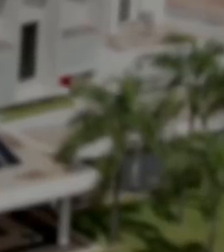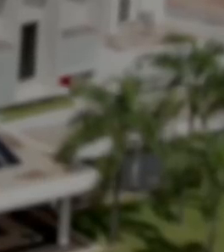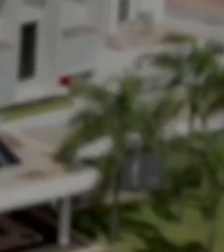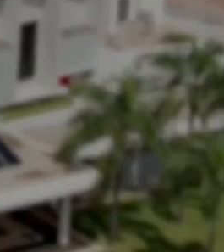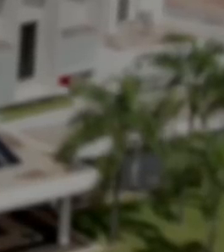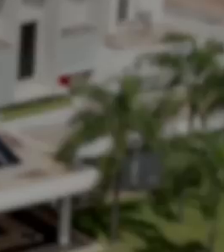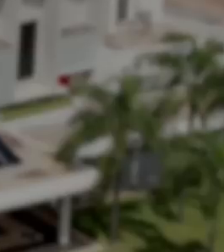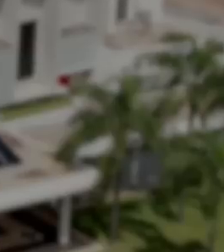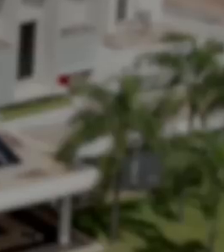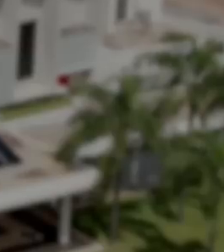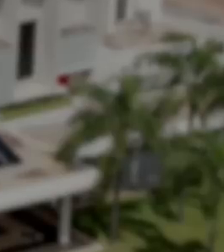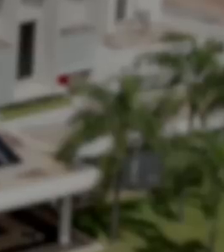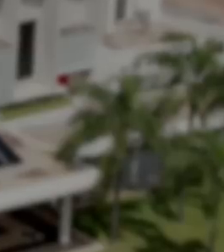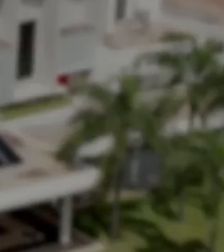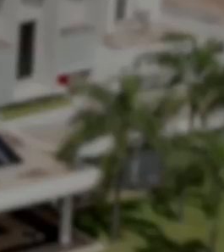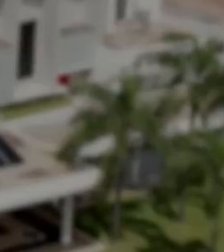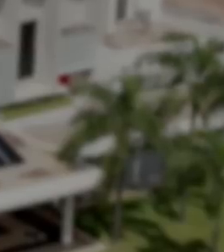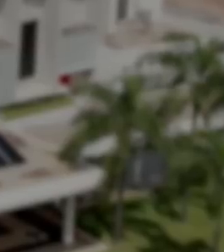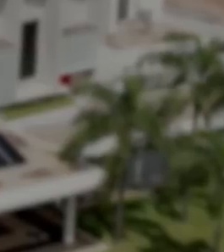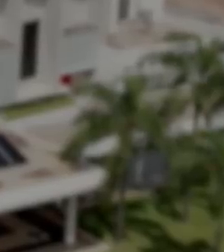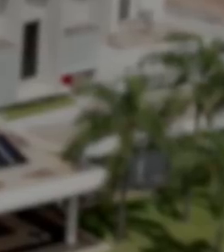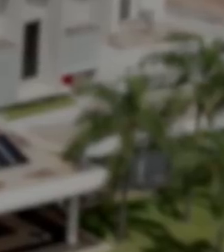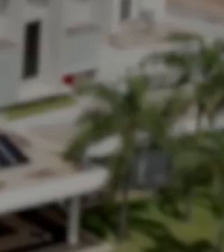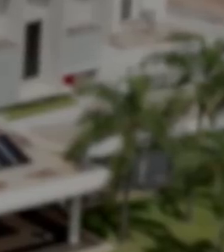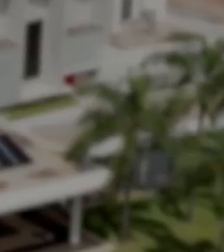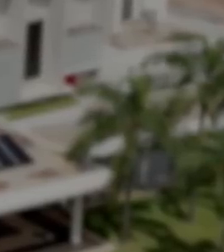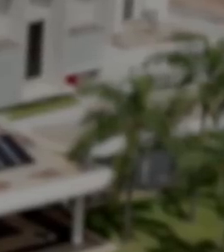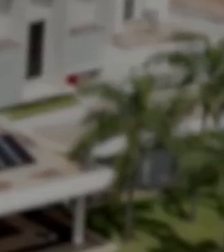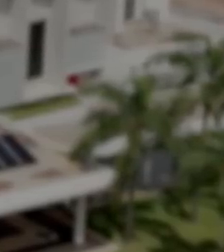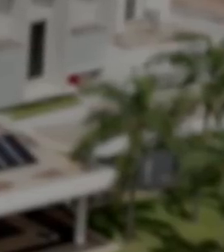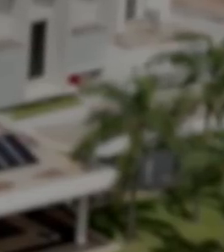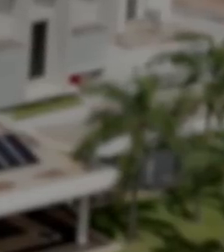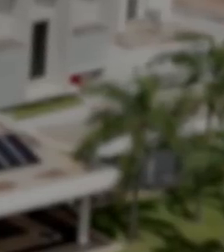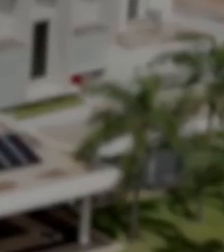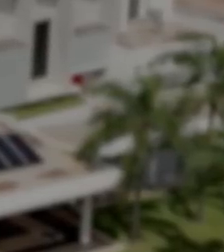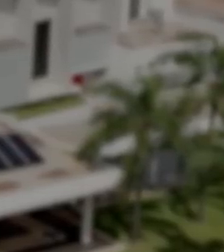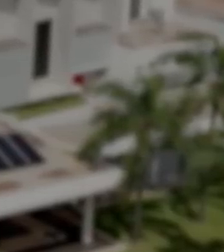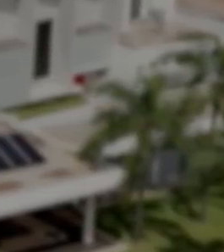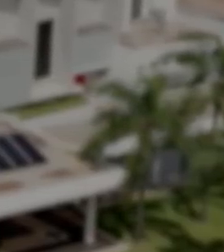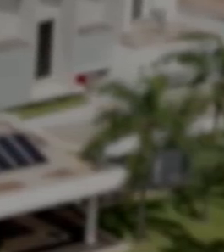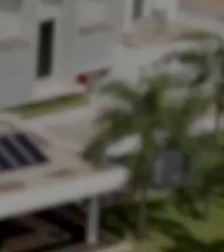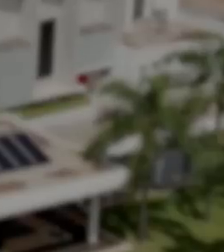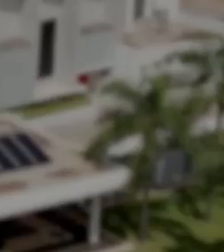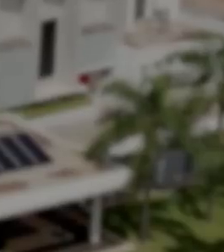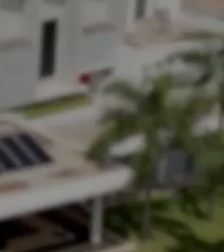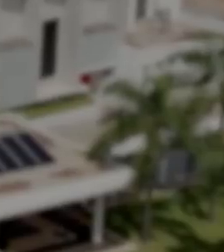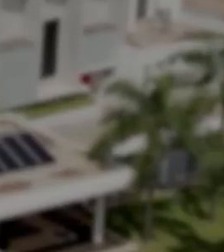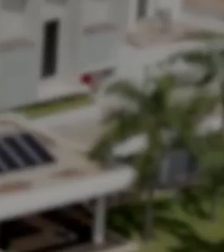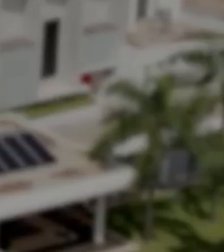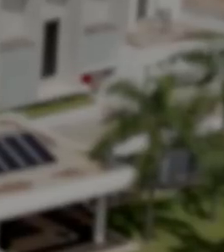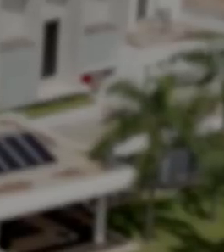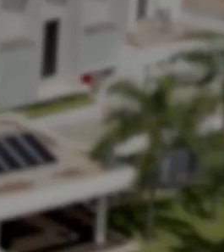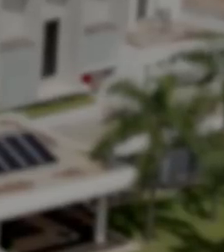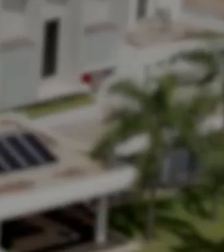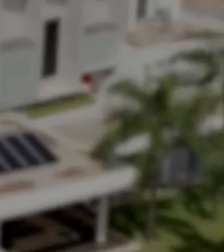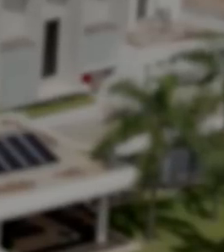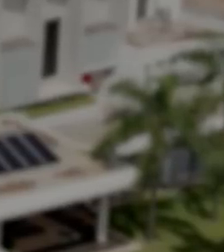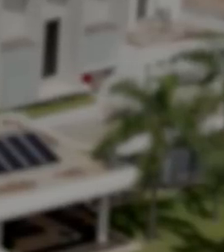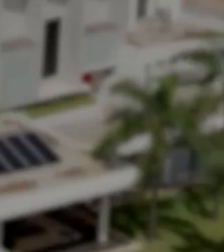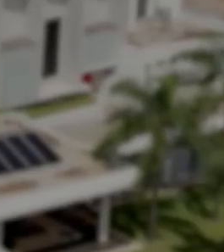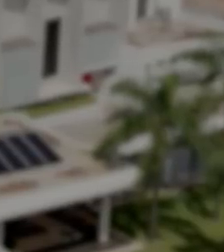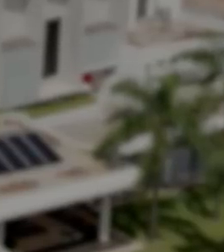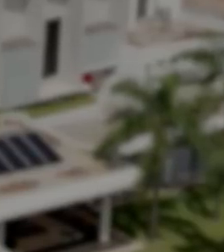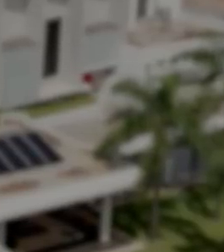diáconos. Após a contabilização dos votos e análise das manifestações do período de prova, em ordem alfabética foram eleitos para o